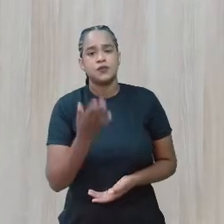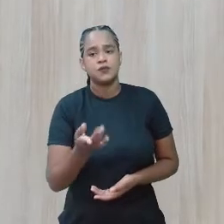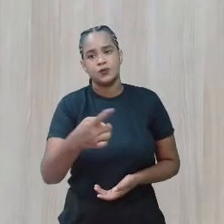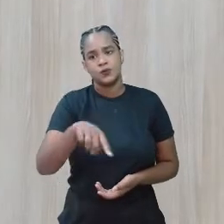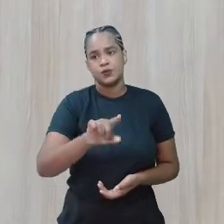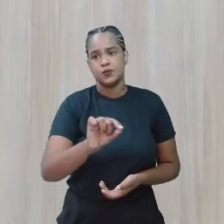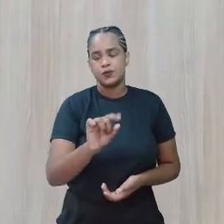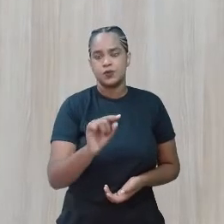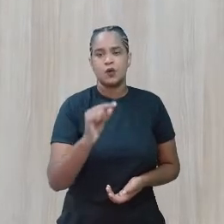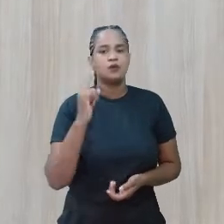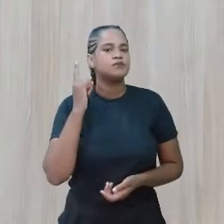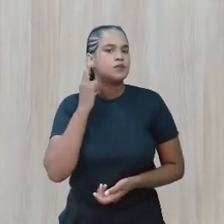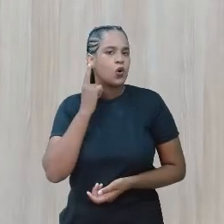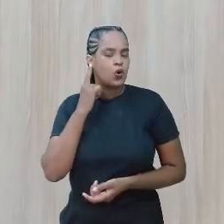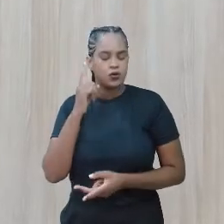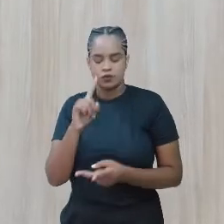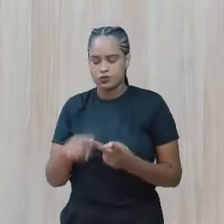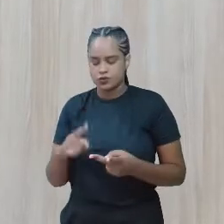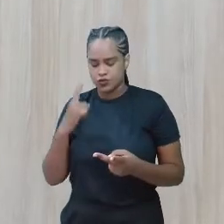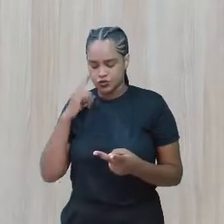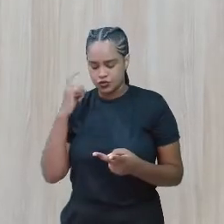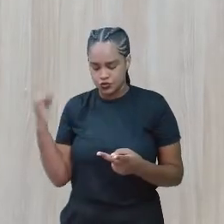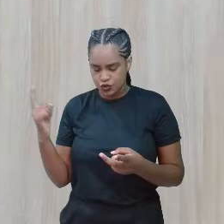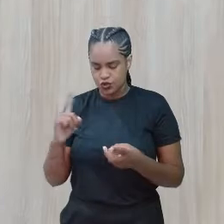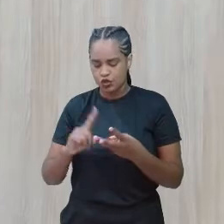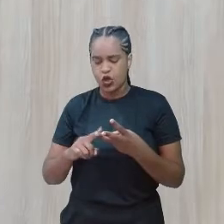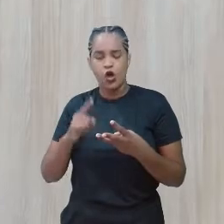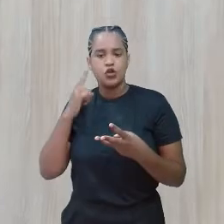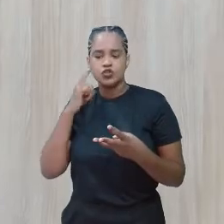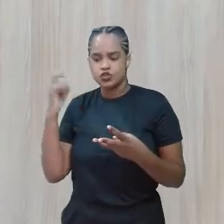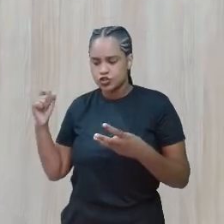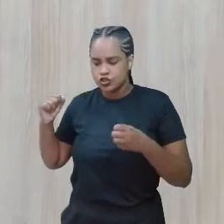né? O ouvido, o som, a propagação do